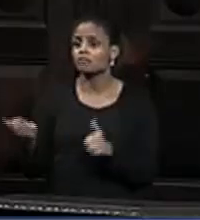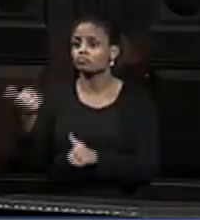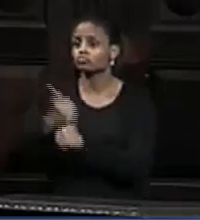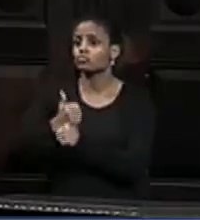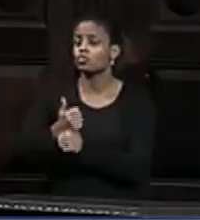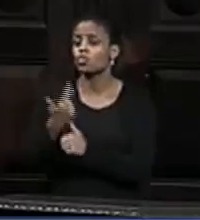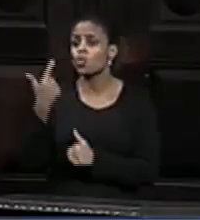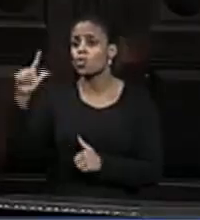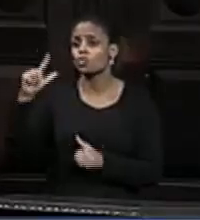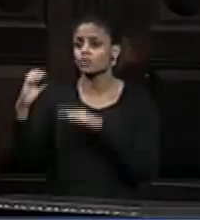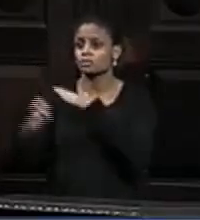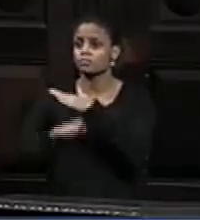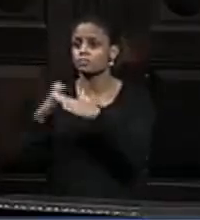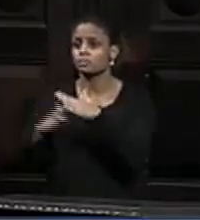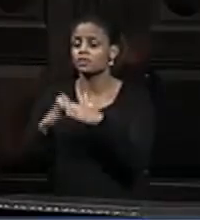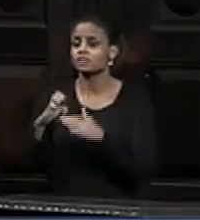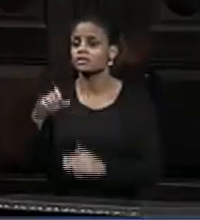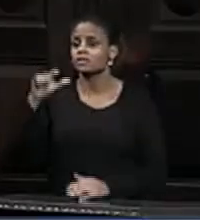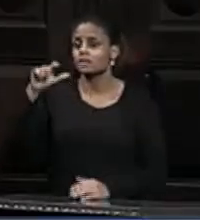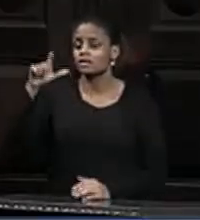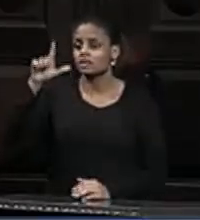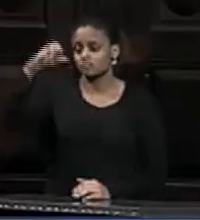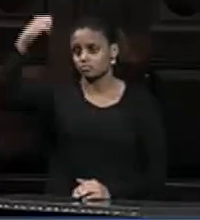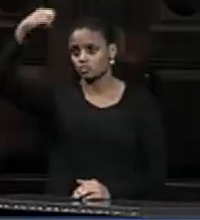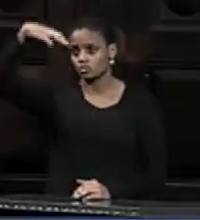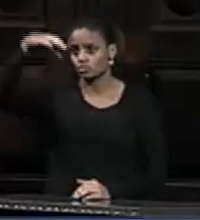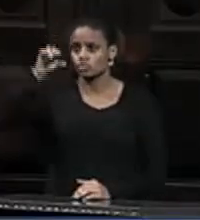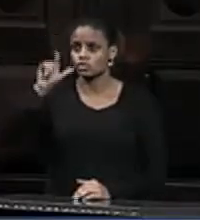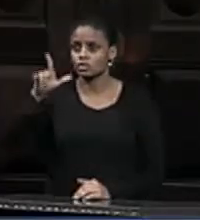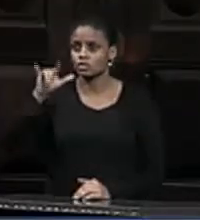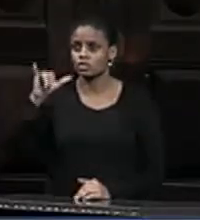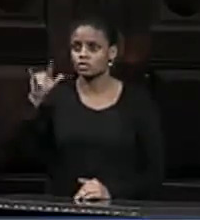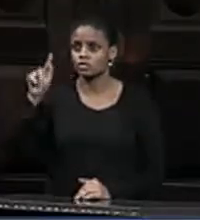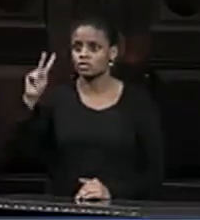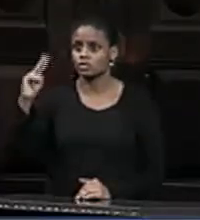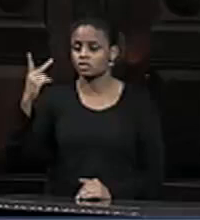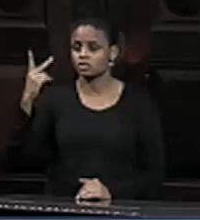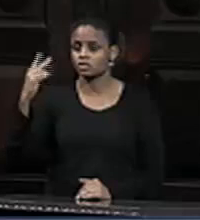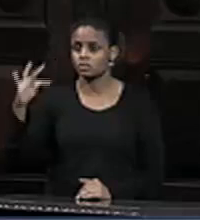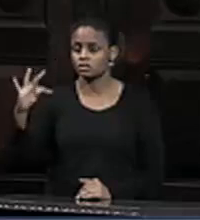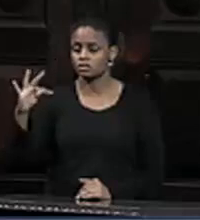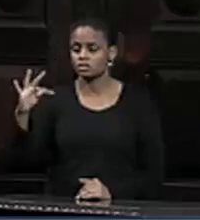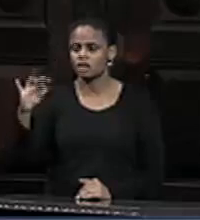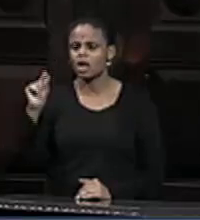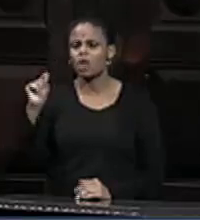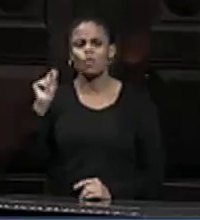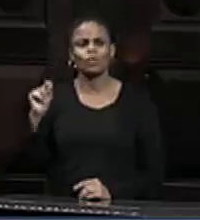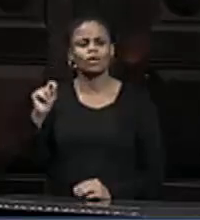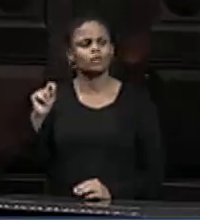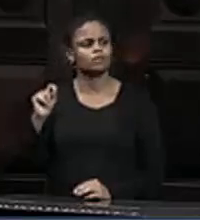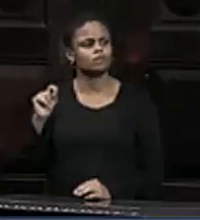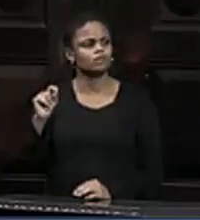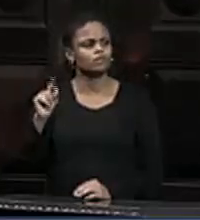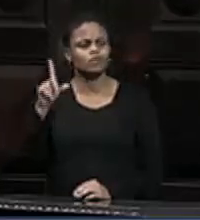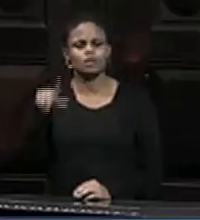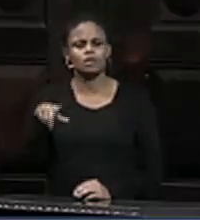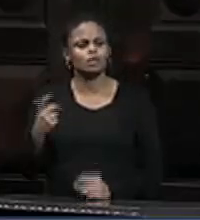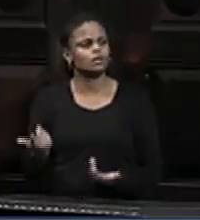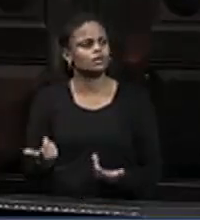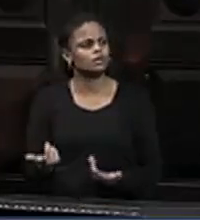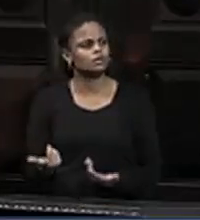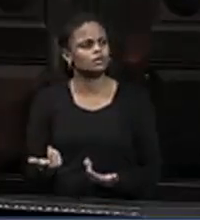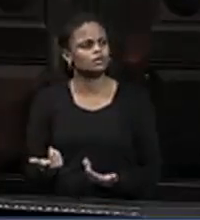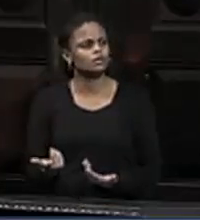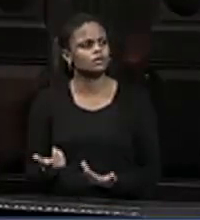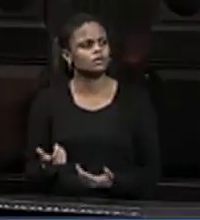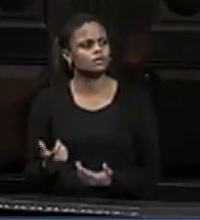Light. Afinal de contas, há uma conjugação de esforços. O